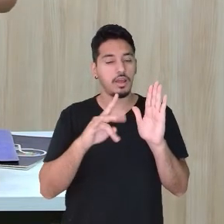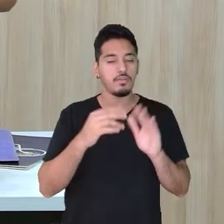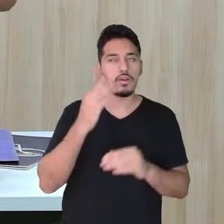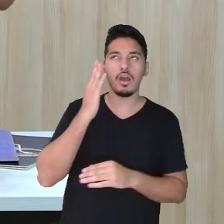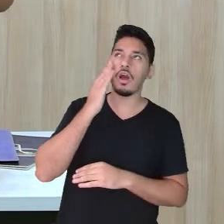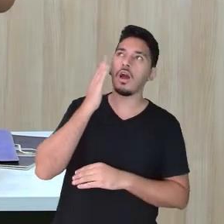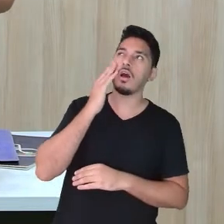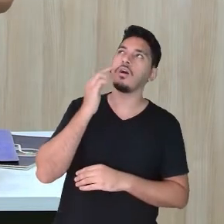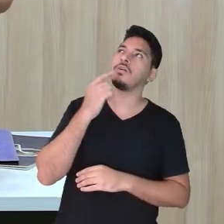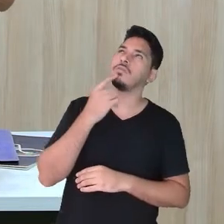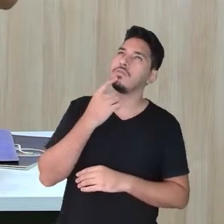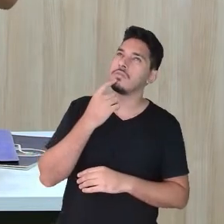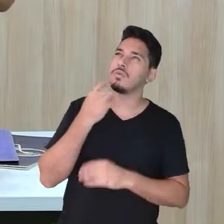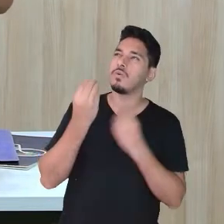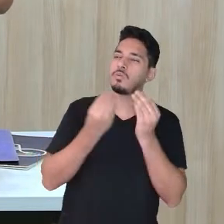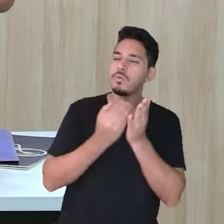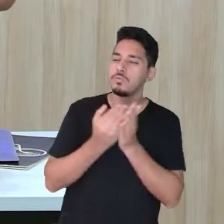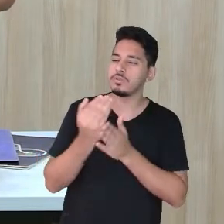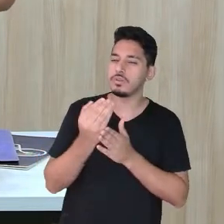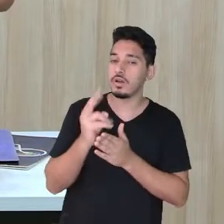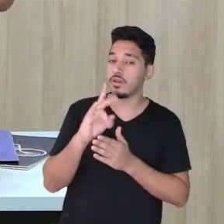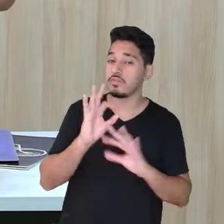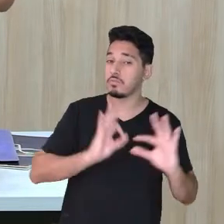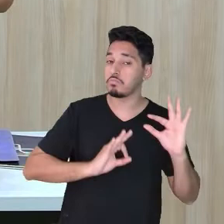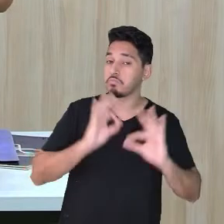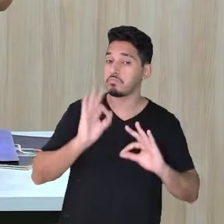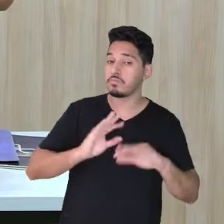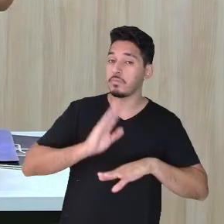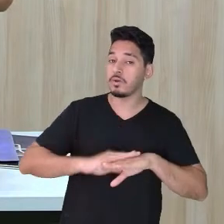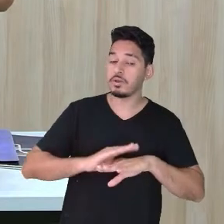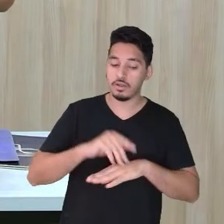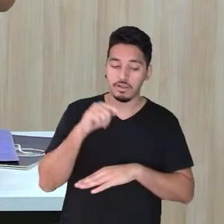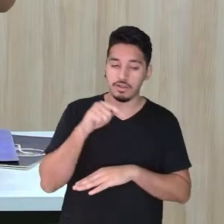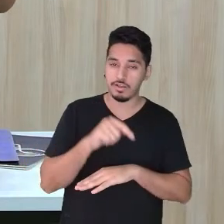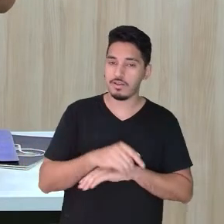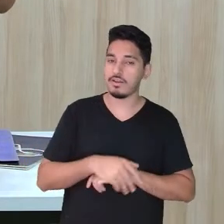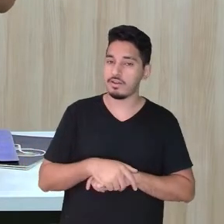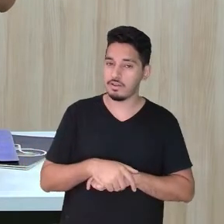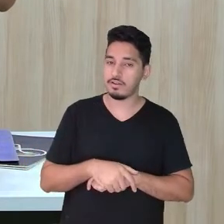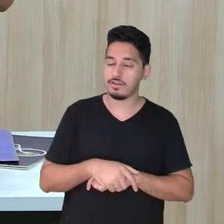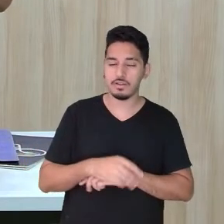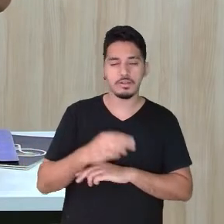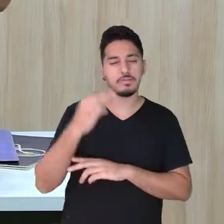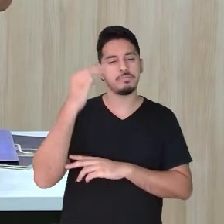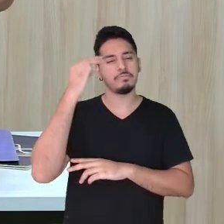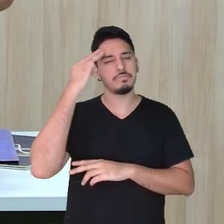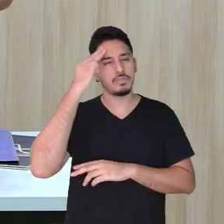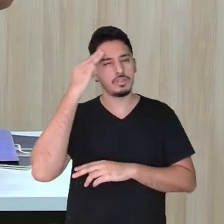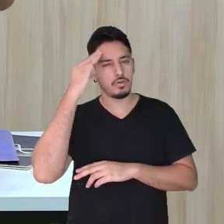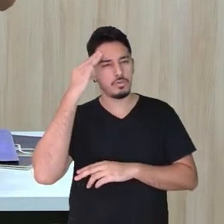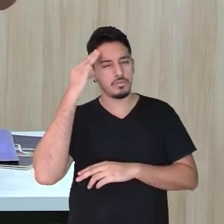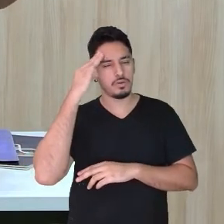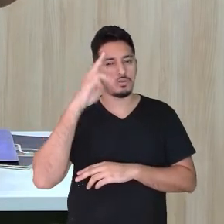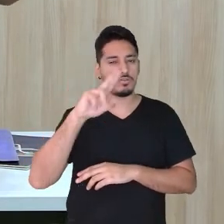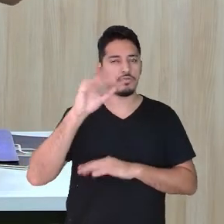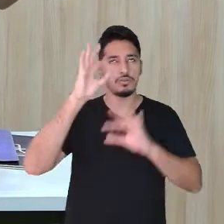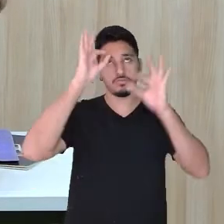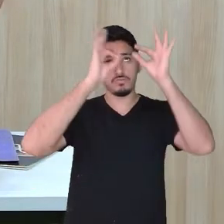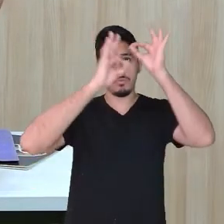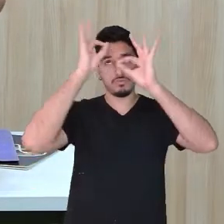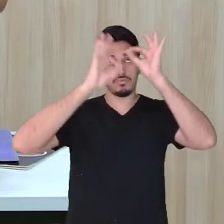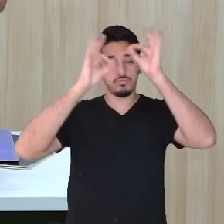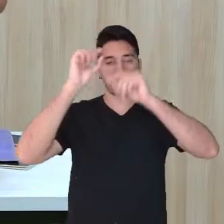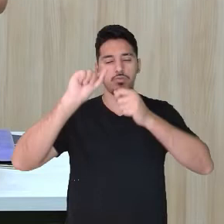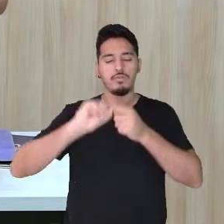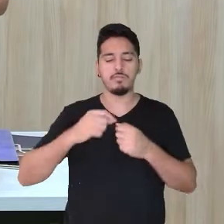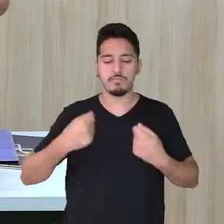entendendo por onde começar e se organizando mentalmente, vai se organizando com relação à ação